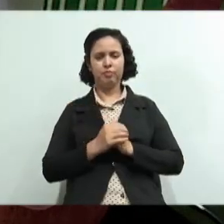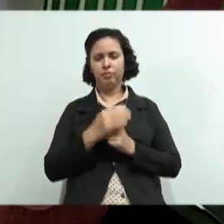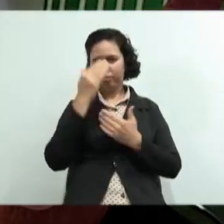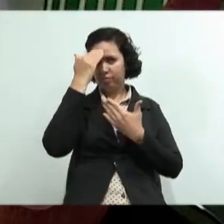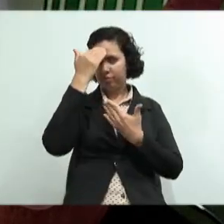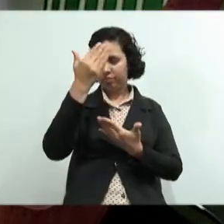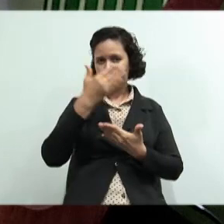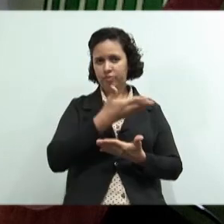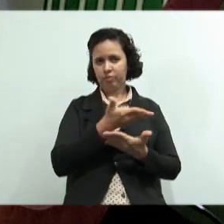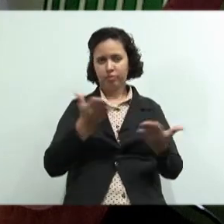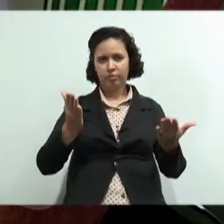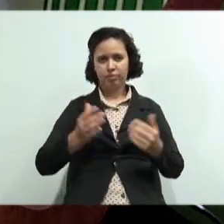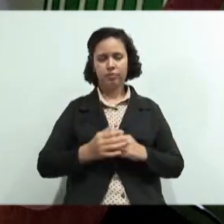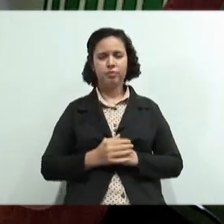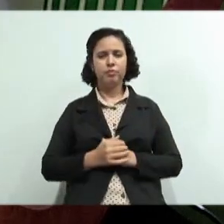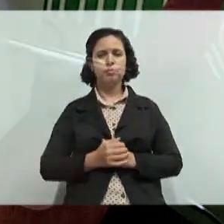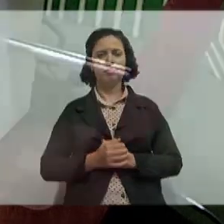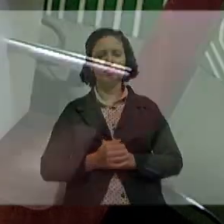agradecemos a participação. Tchau, tchau.